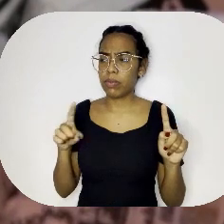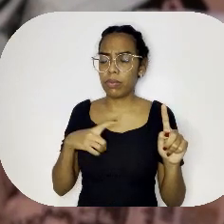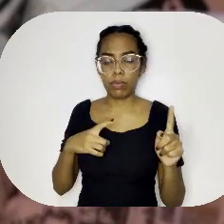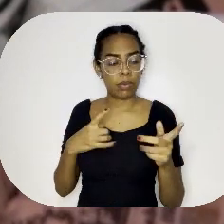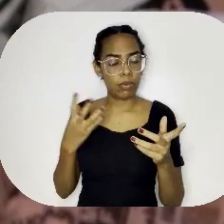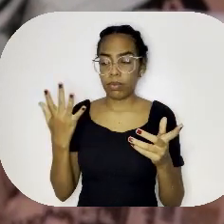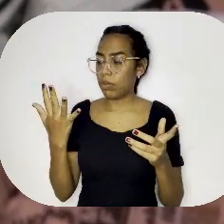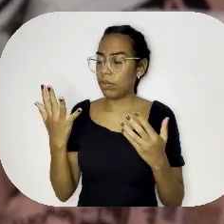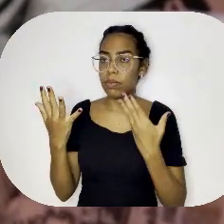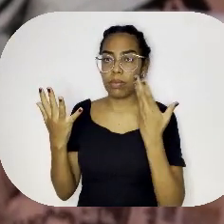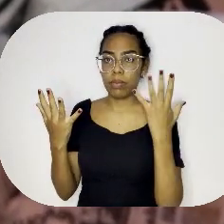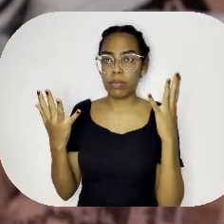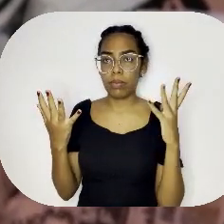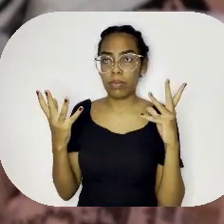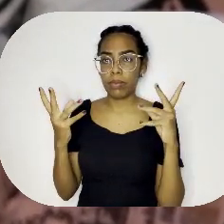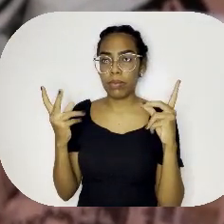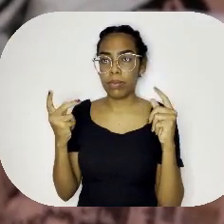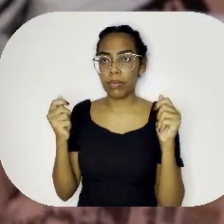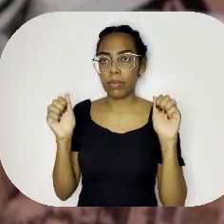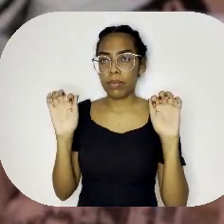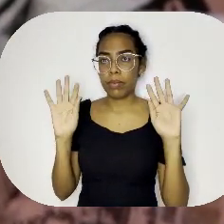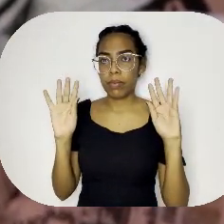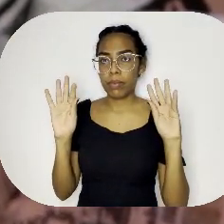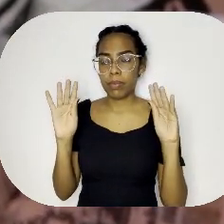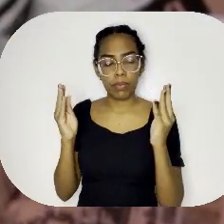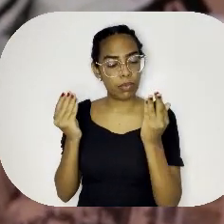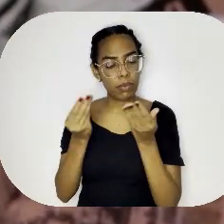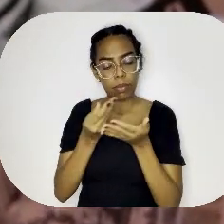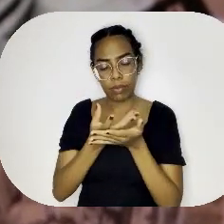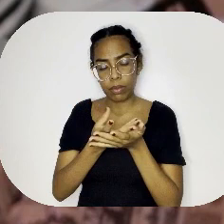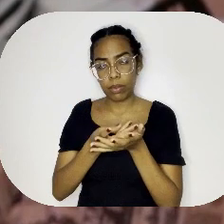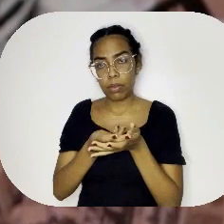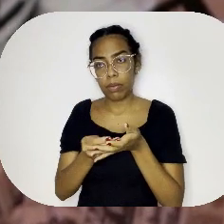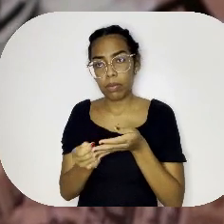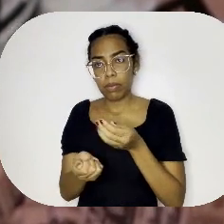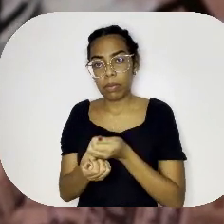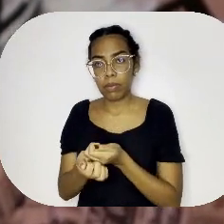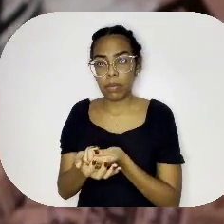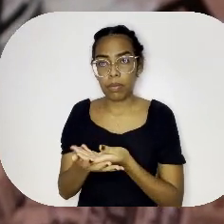escorre pelas mãos. Tão calma, vai inundando tudo.